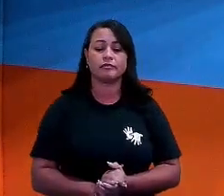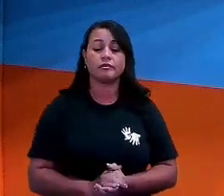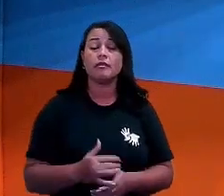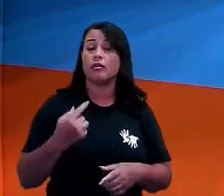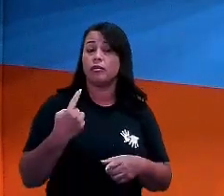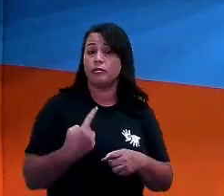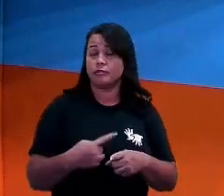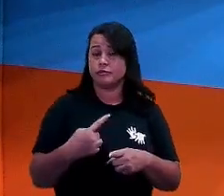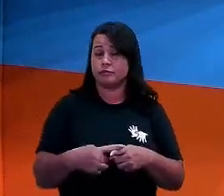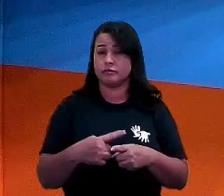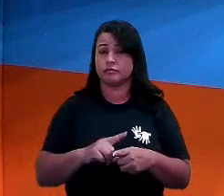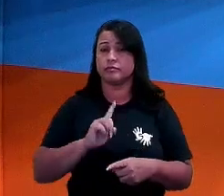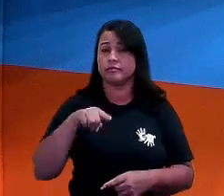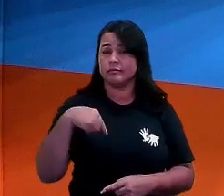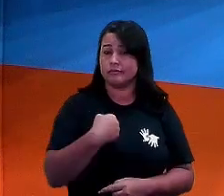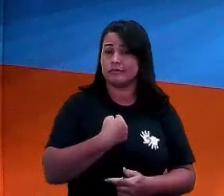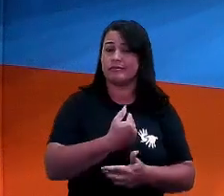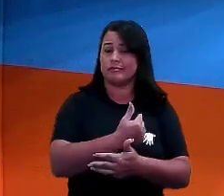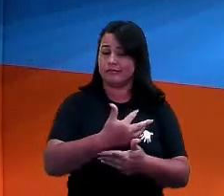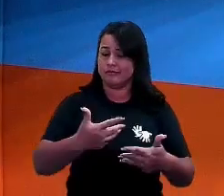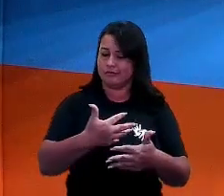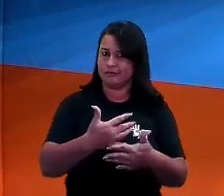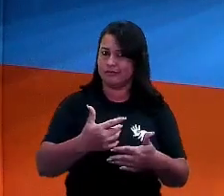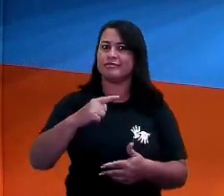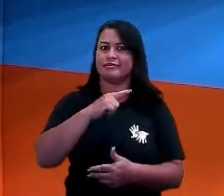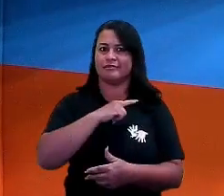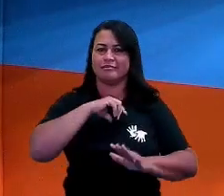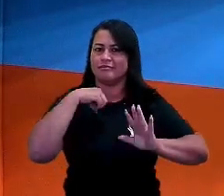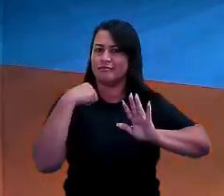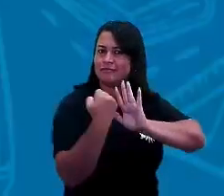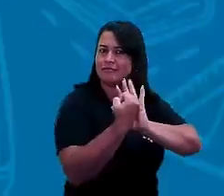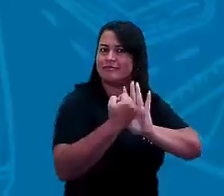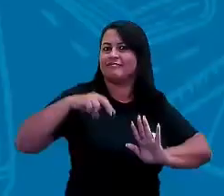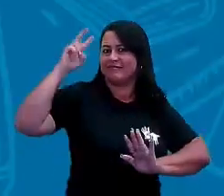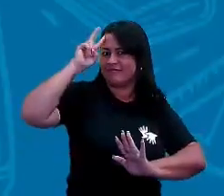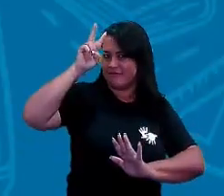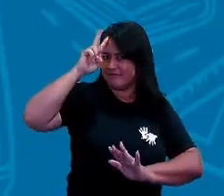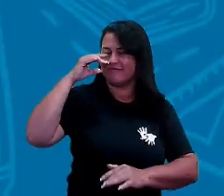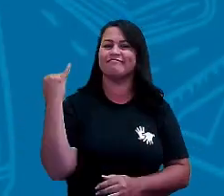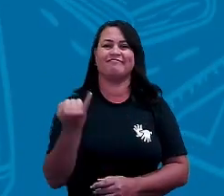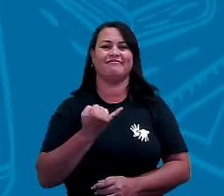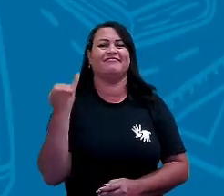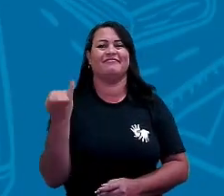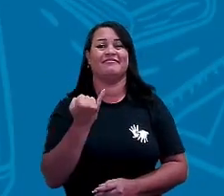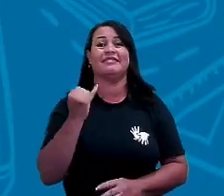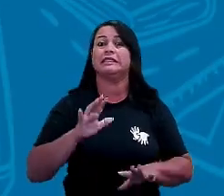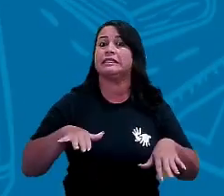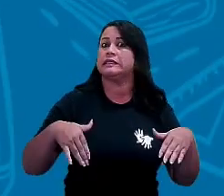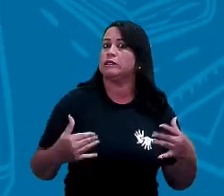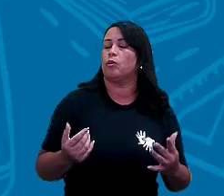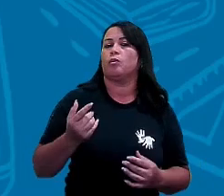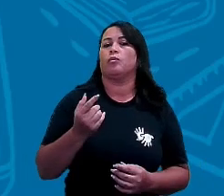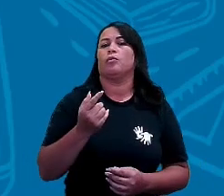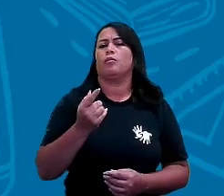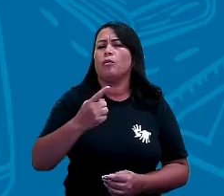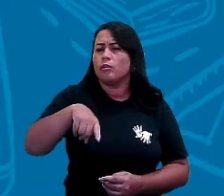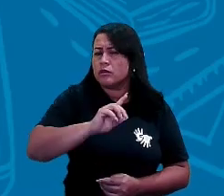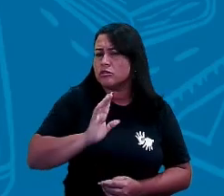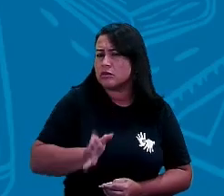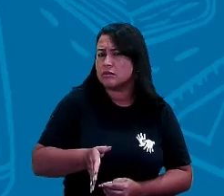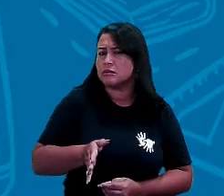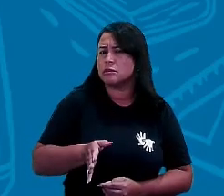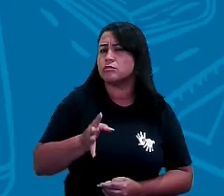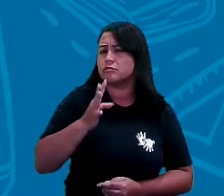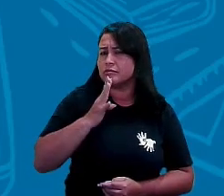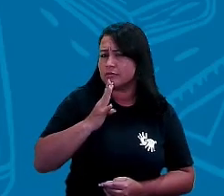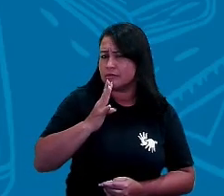Por quê? Porque a nossa cidade tem esse marco histórico muito importante. Então, você já ouviu